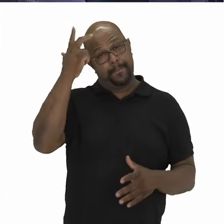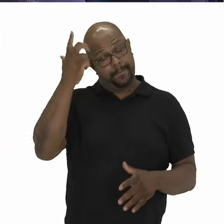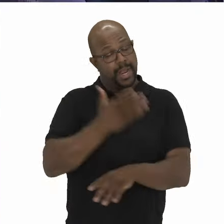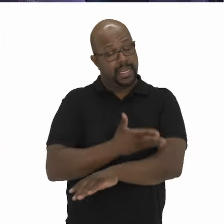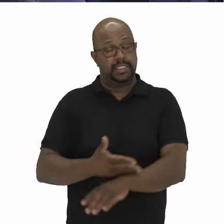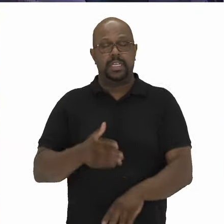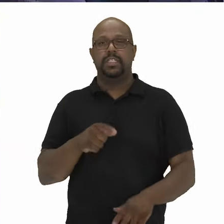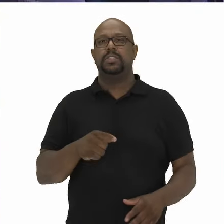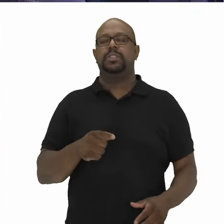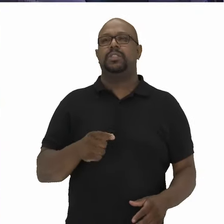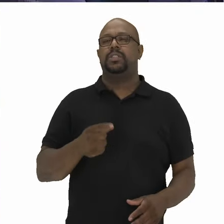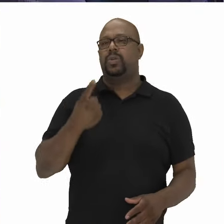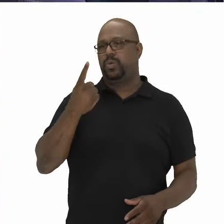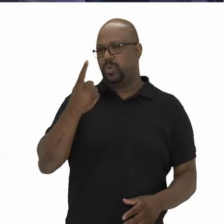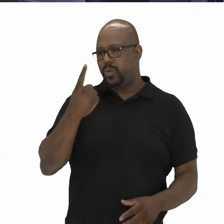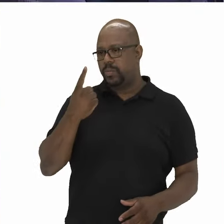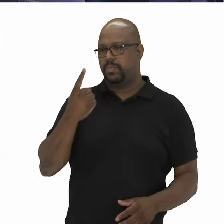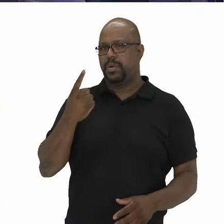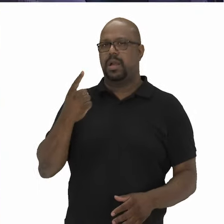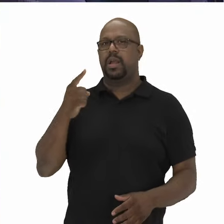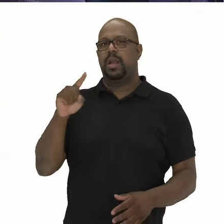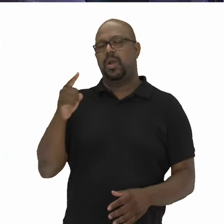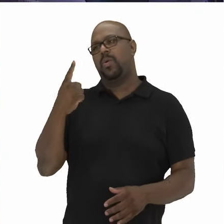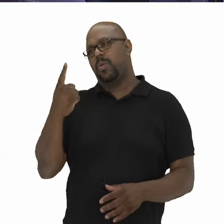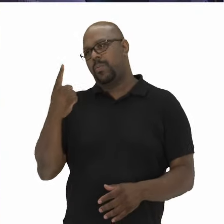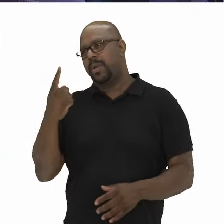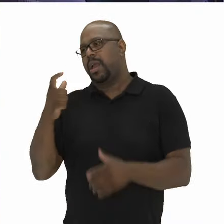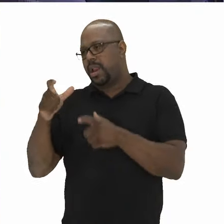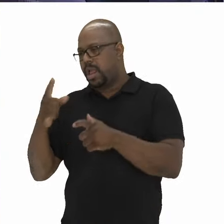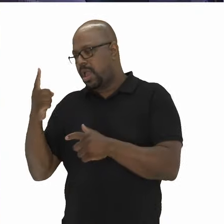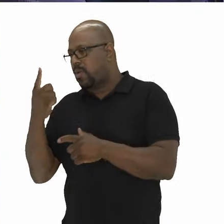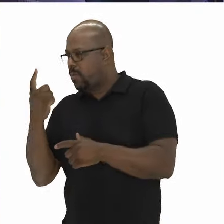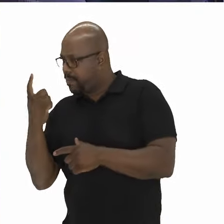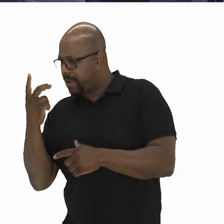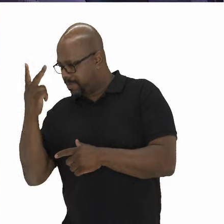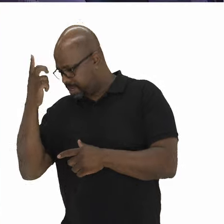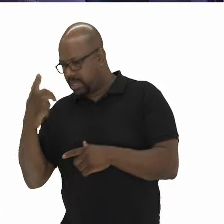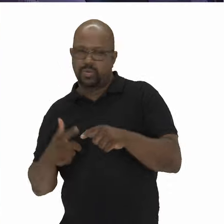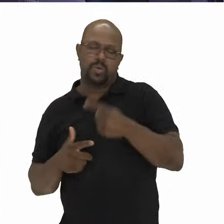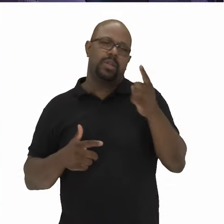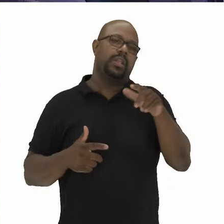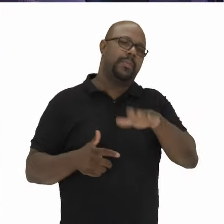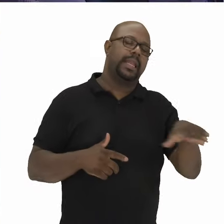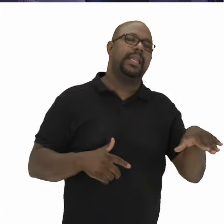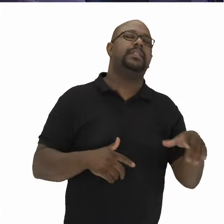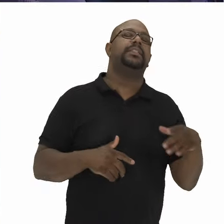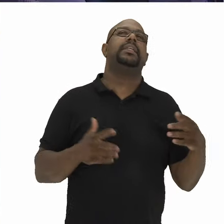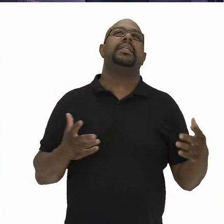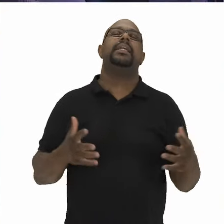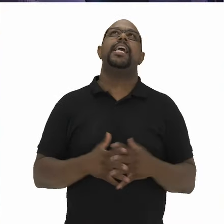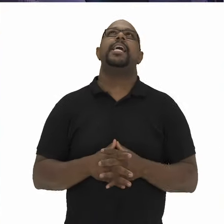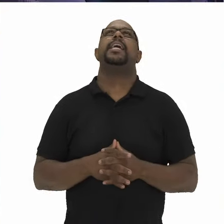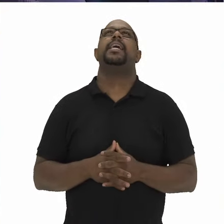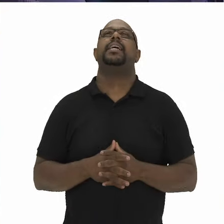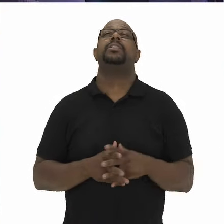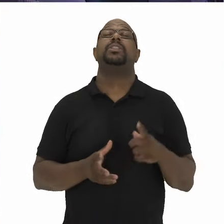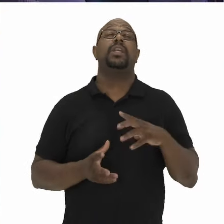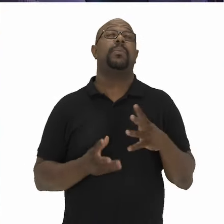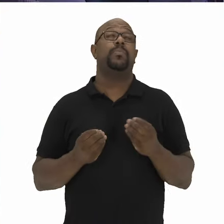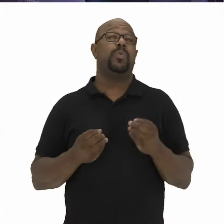mania era de uma em uma questão posteriormente era uma mania de outras eu era uma criança que